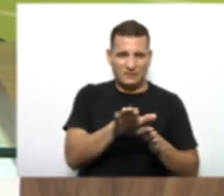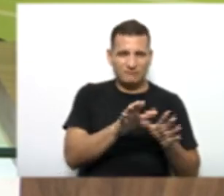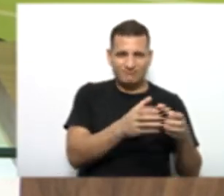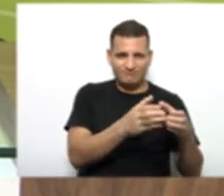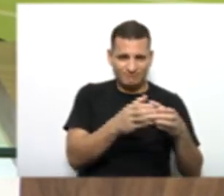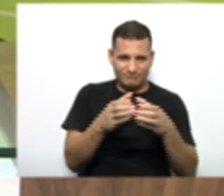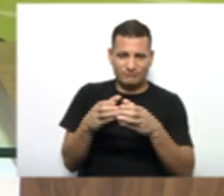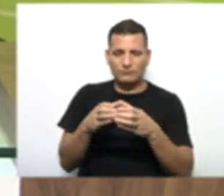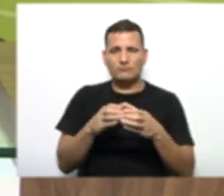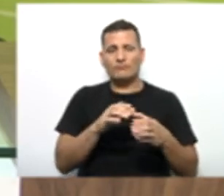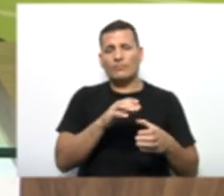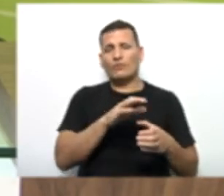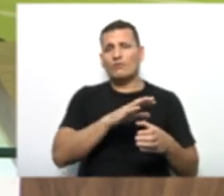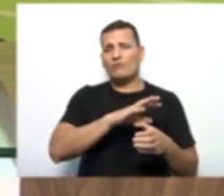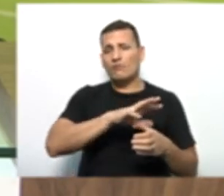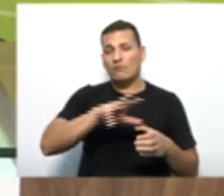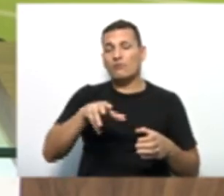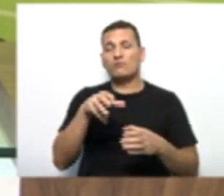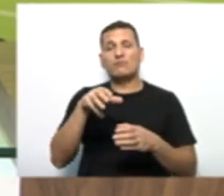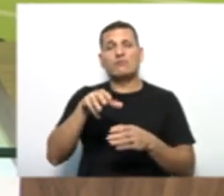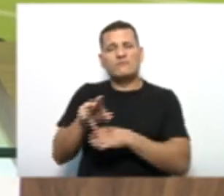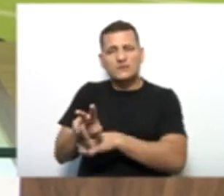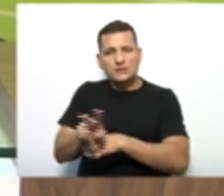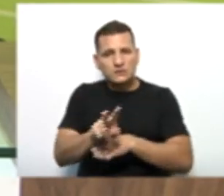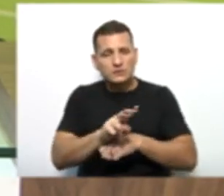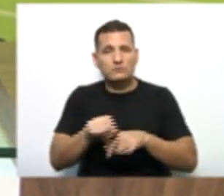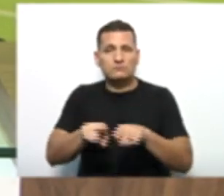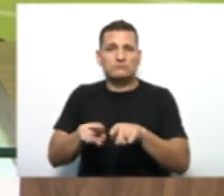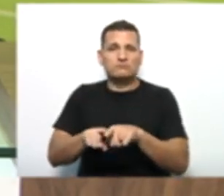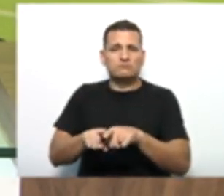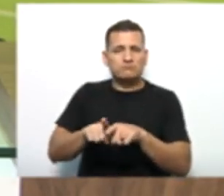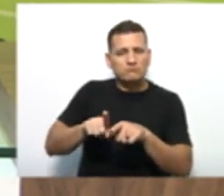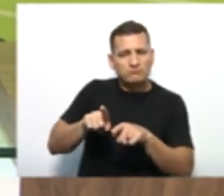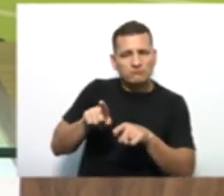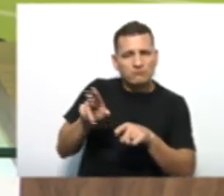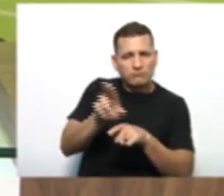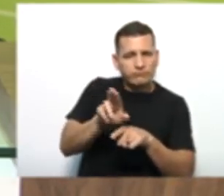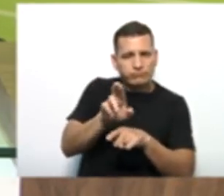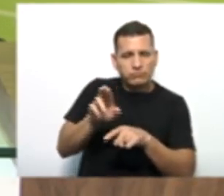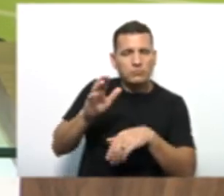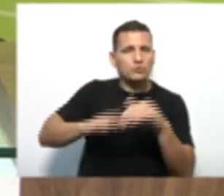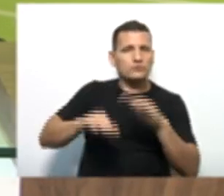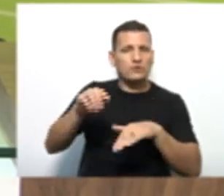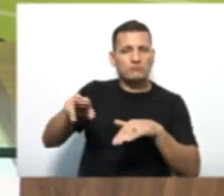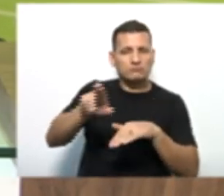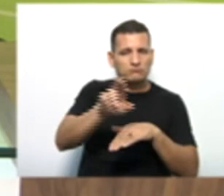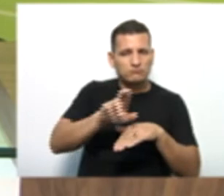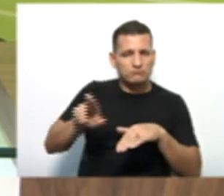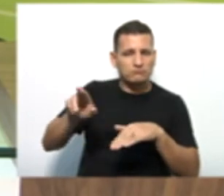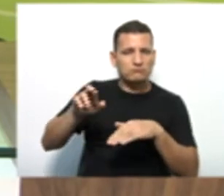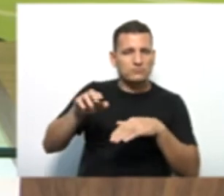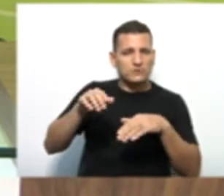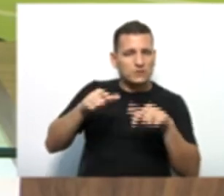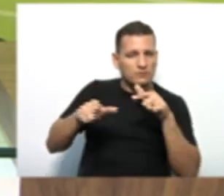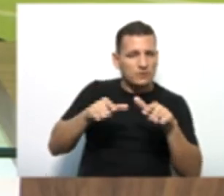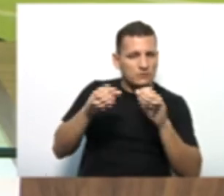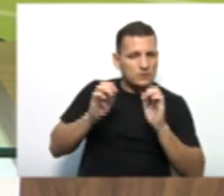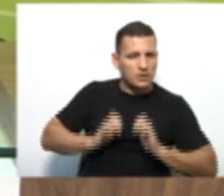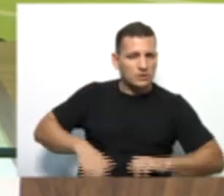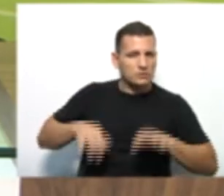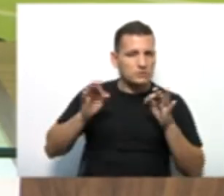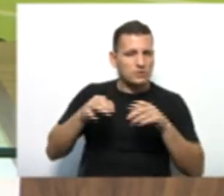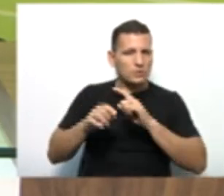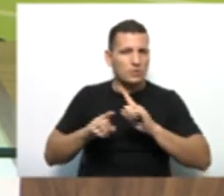atuam dentro dessa fiscalização da atuação dos profissionais. Eles, quando há algum equívoco